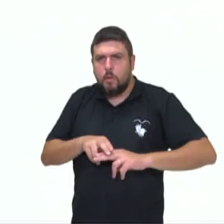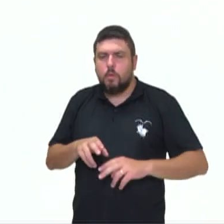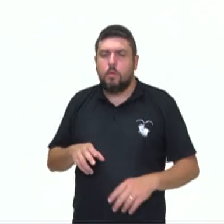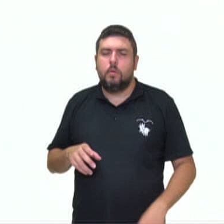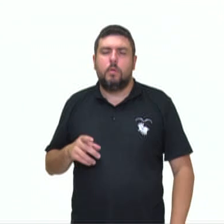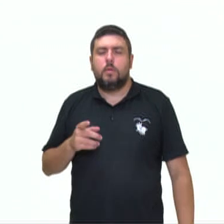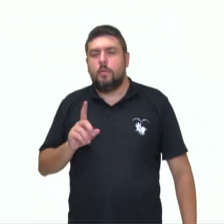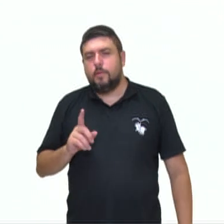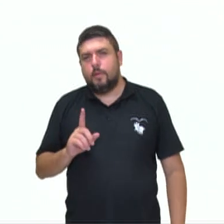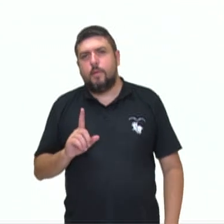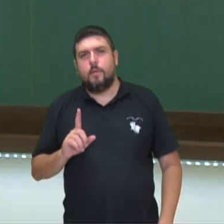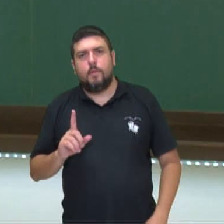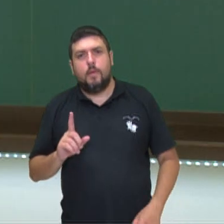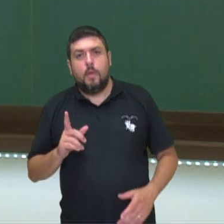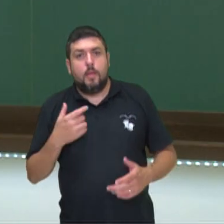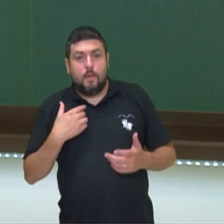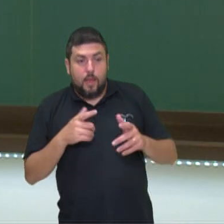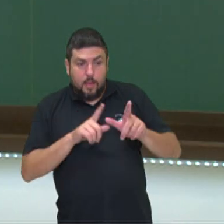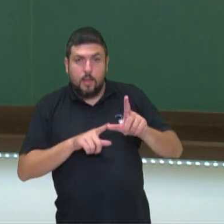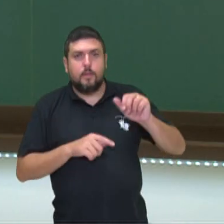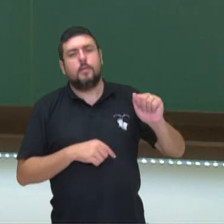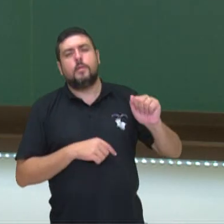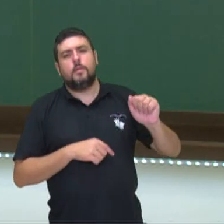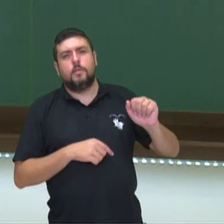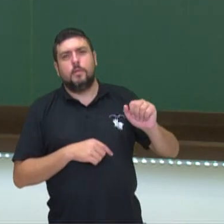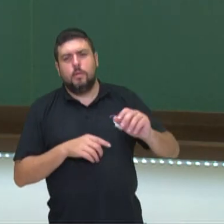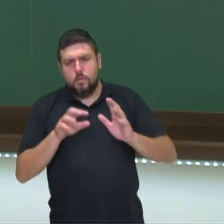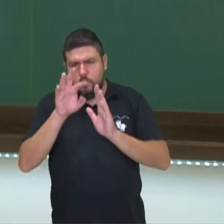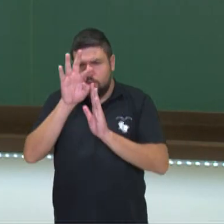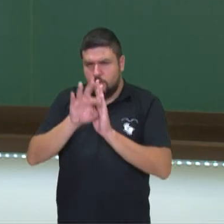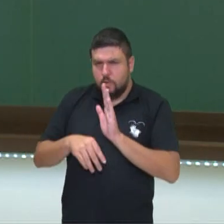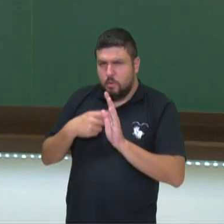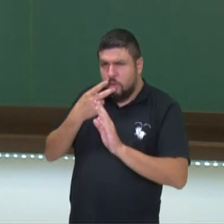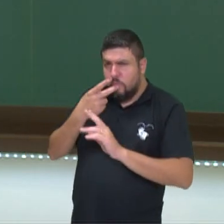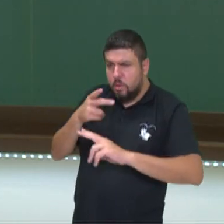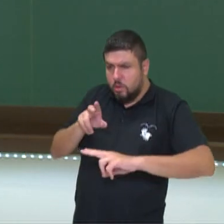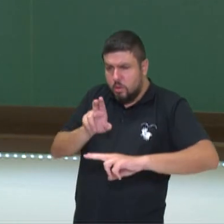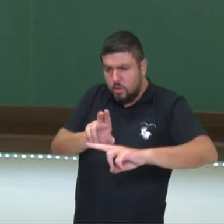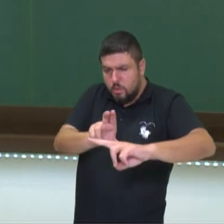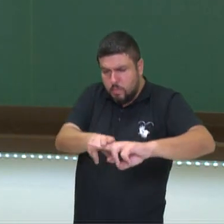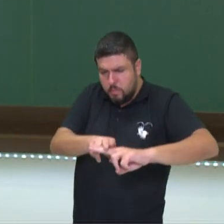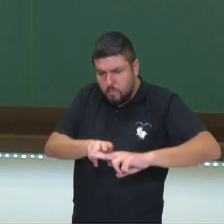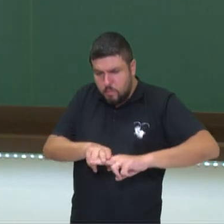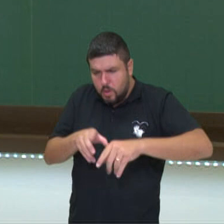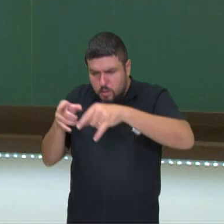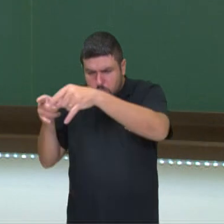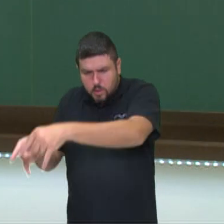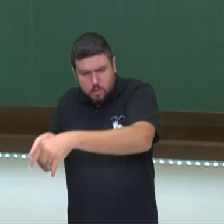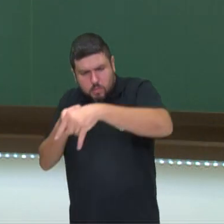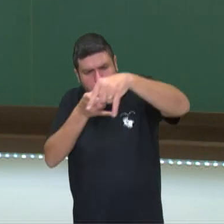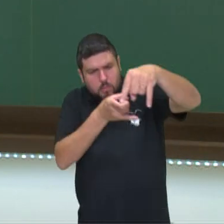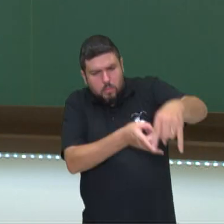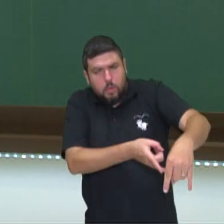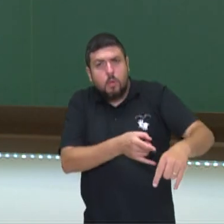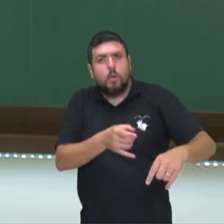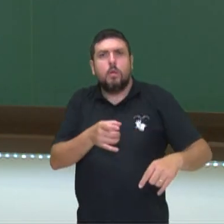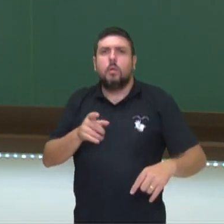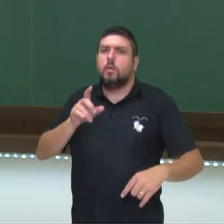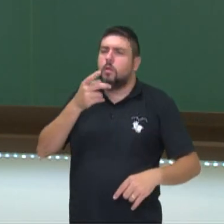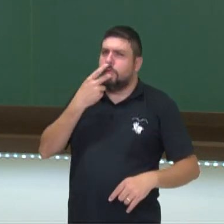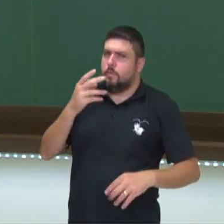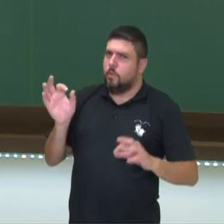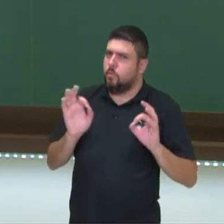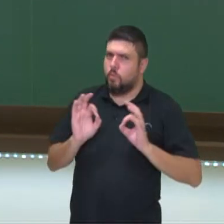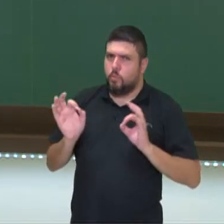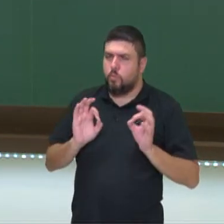A. No texto nem falou a palavra móveis. Perfeito. Não só não falou a palavra móveis,